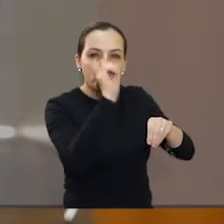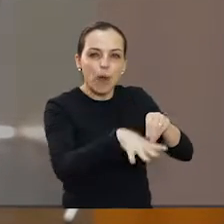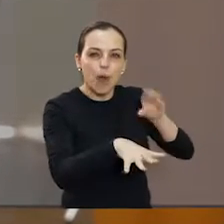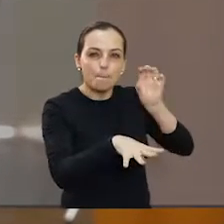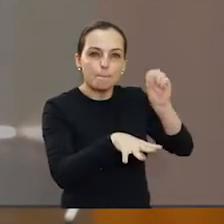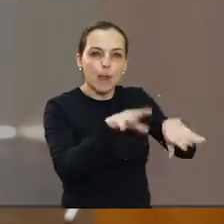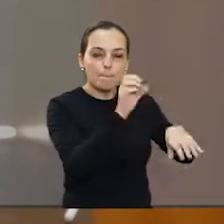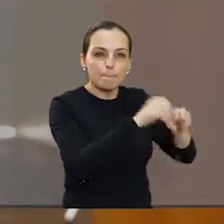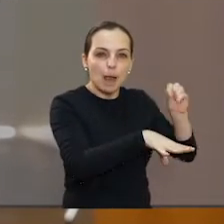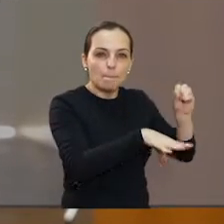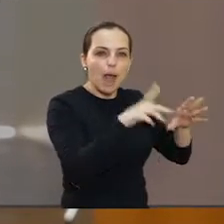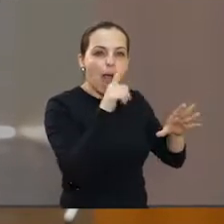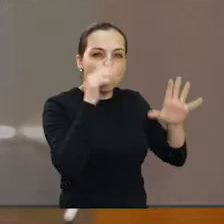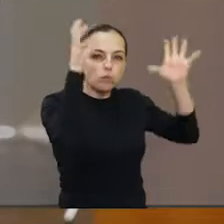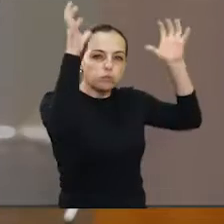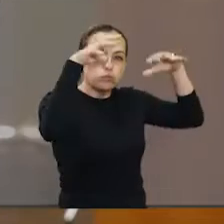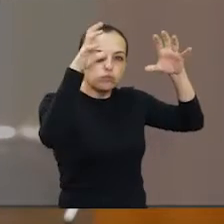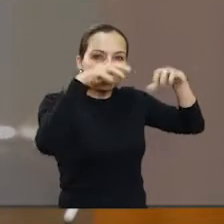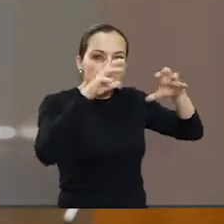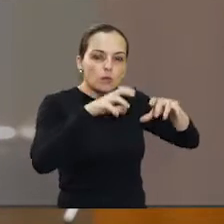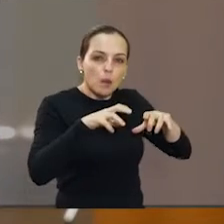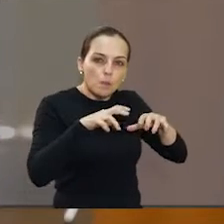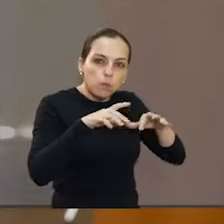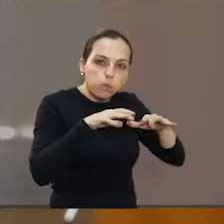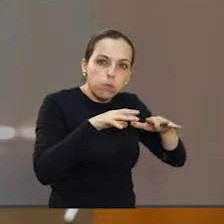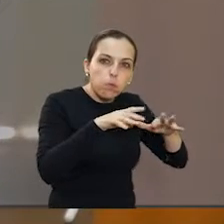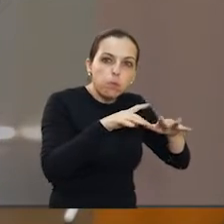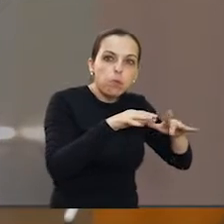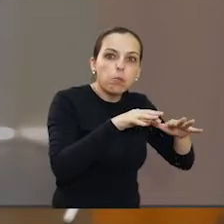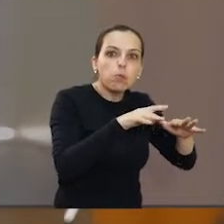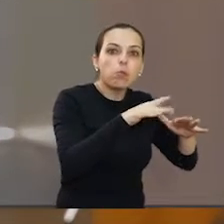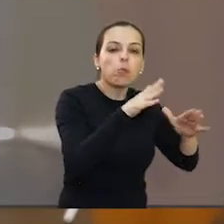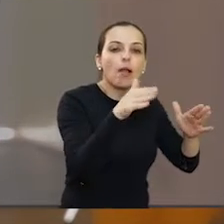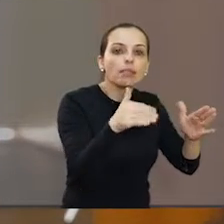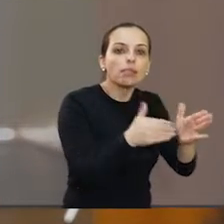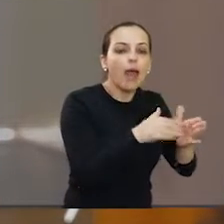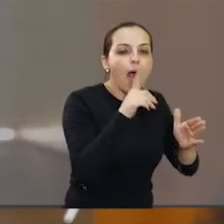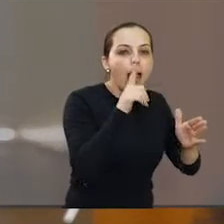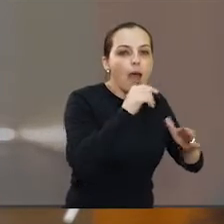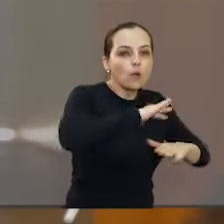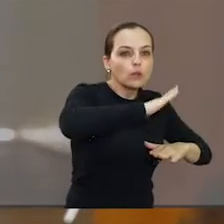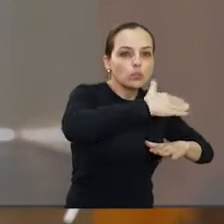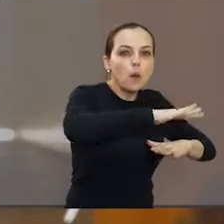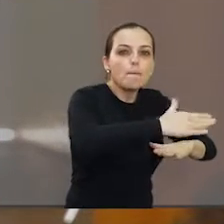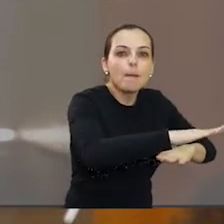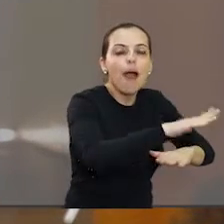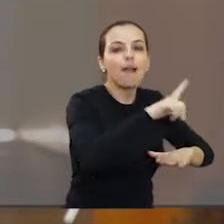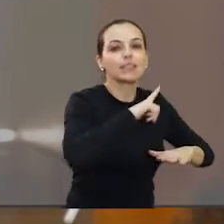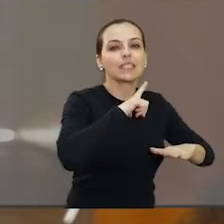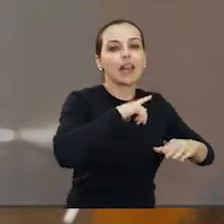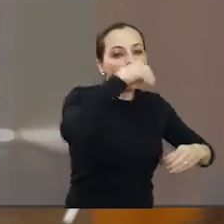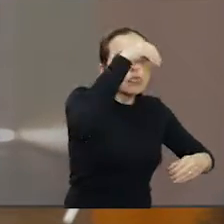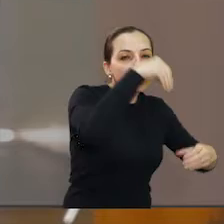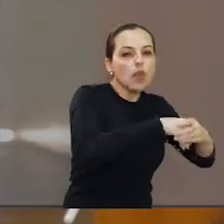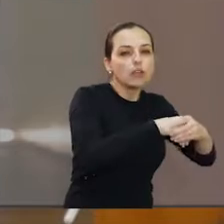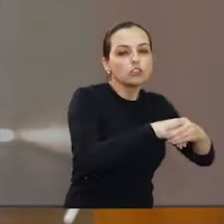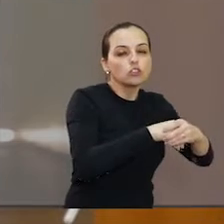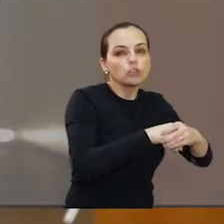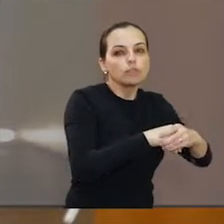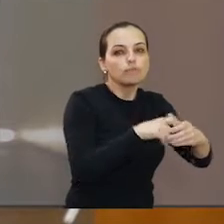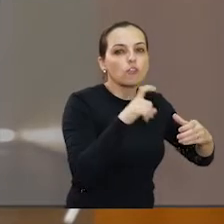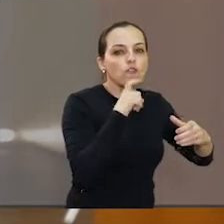nossos corpos d'água, vai atingir o oceano, que é, na verdade hoje é o grande depósito de plástico do planeta,